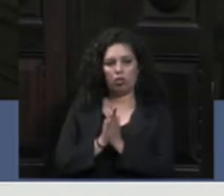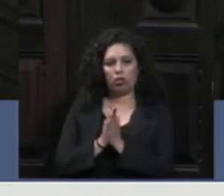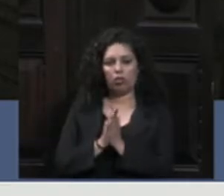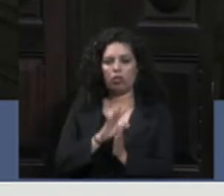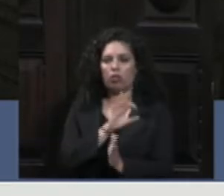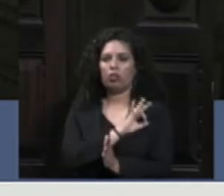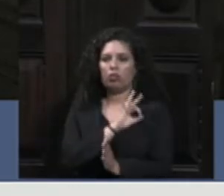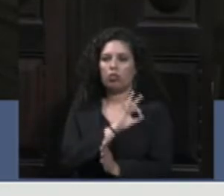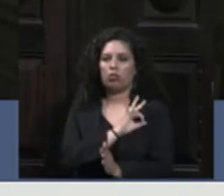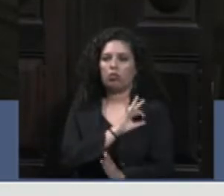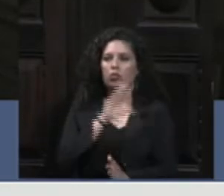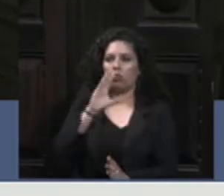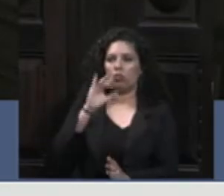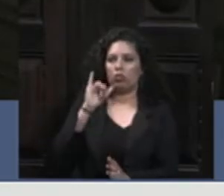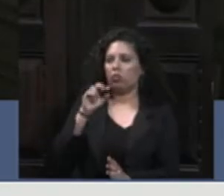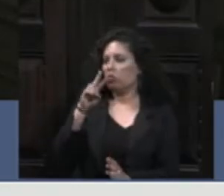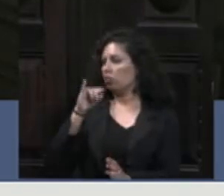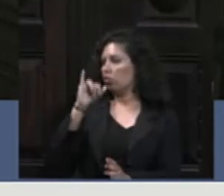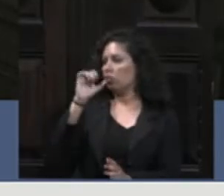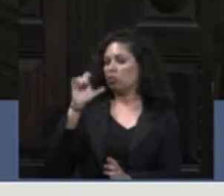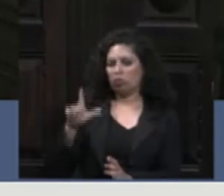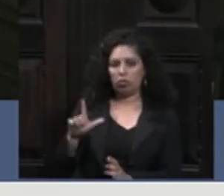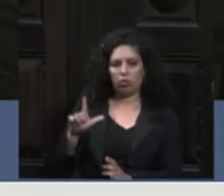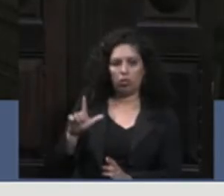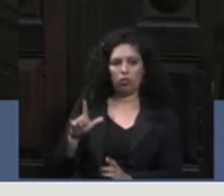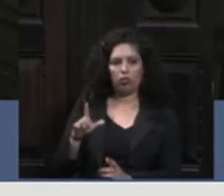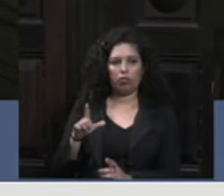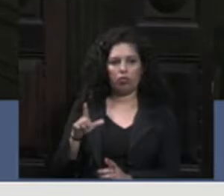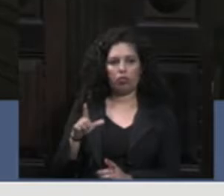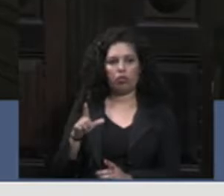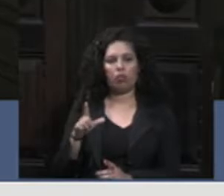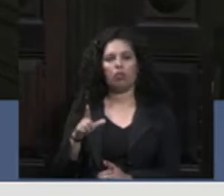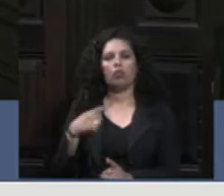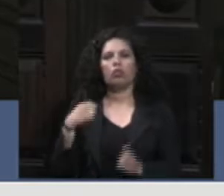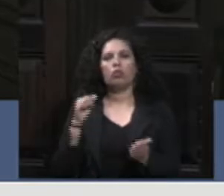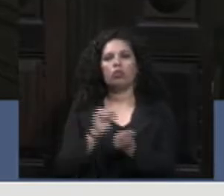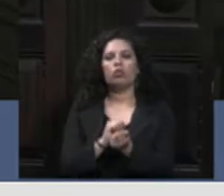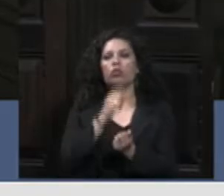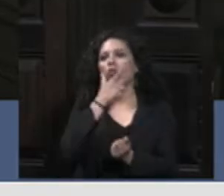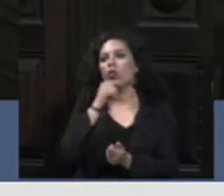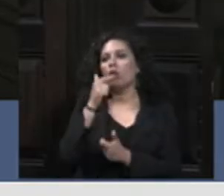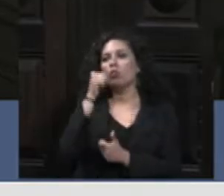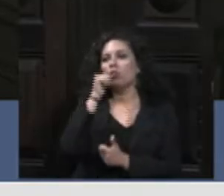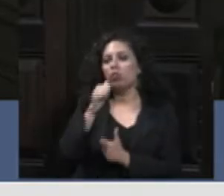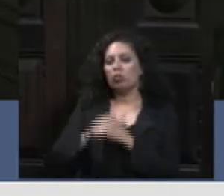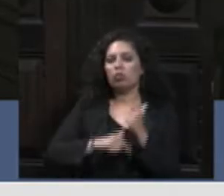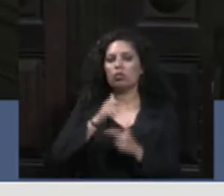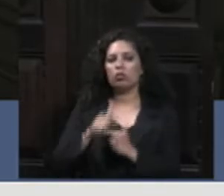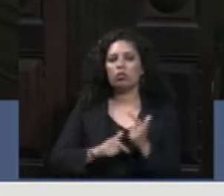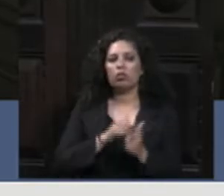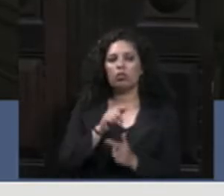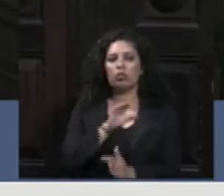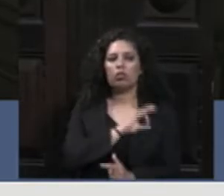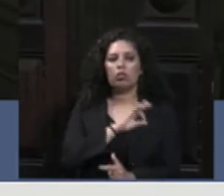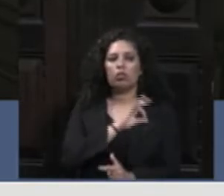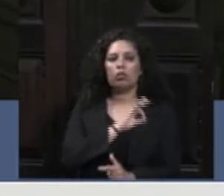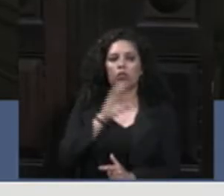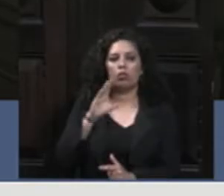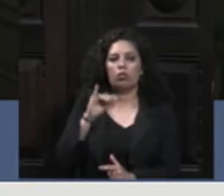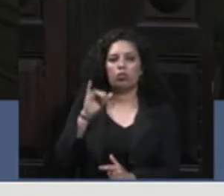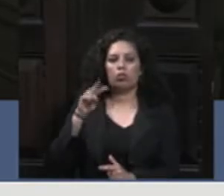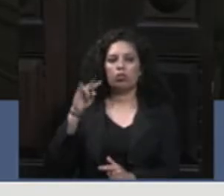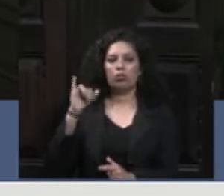Civil. A Polícia Civil, em particular o policial civil, é comemorado, a data